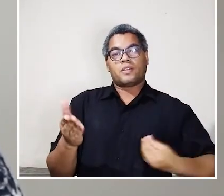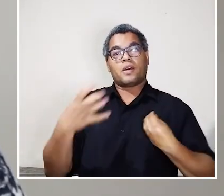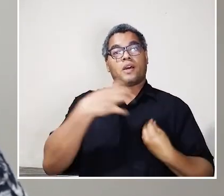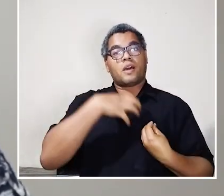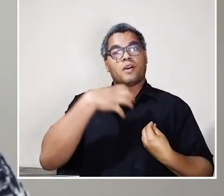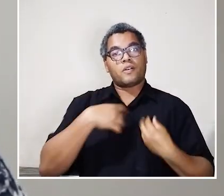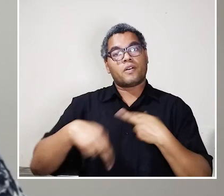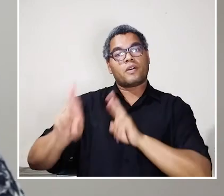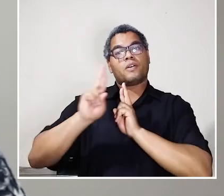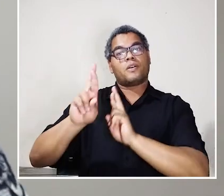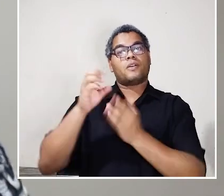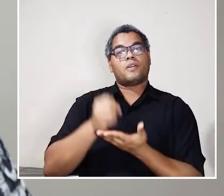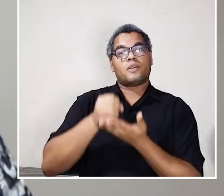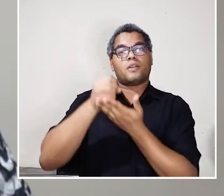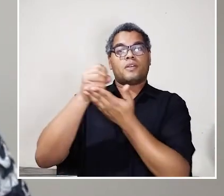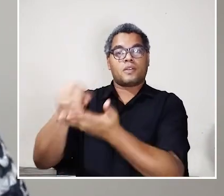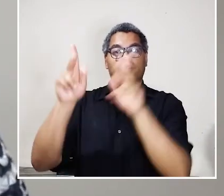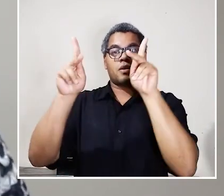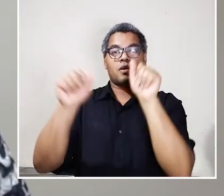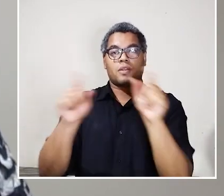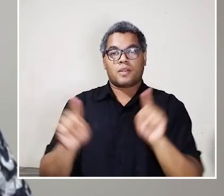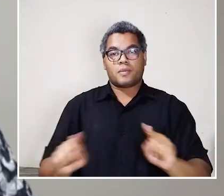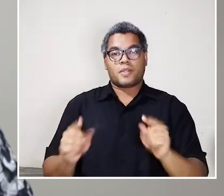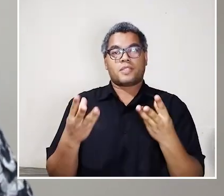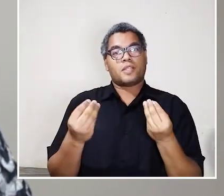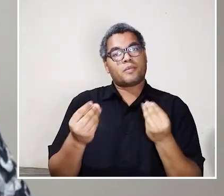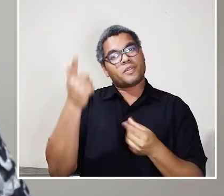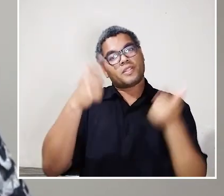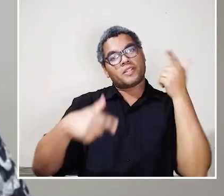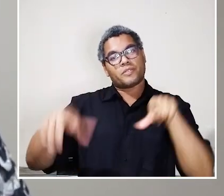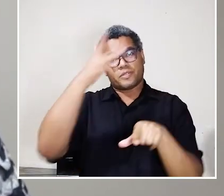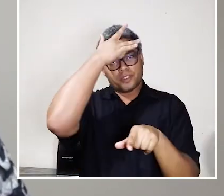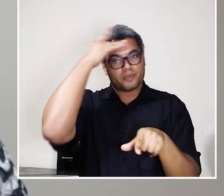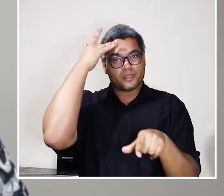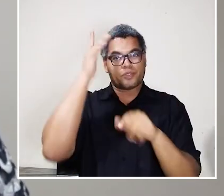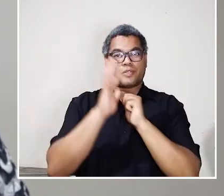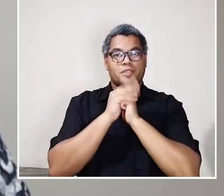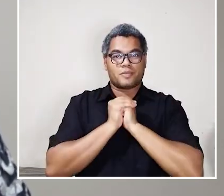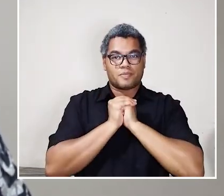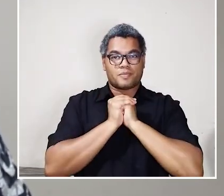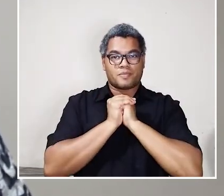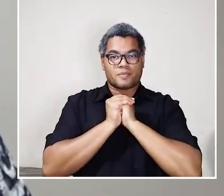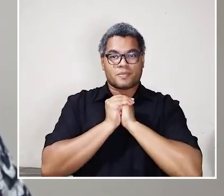maneira a levar esperança e paz a muitos